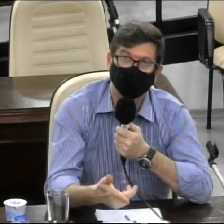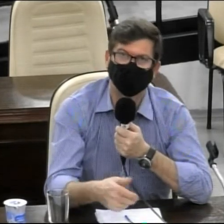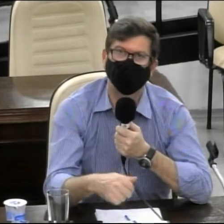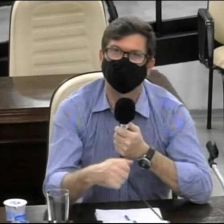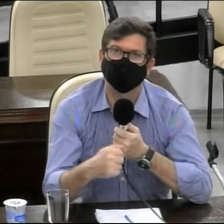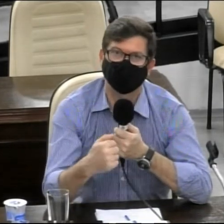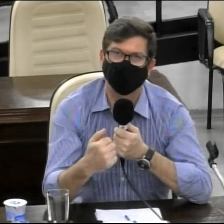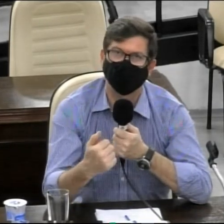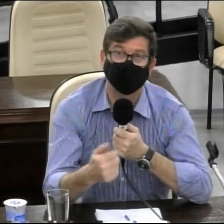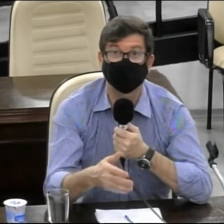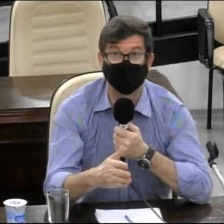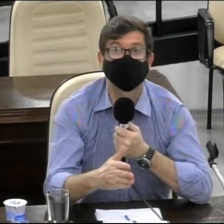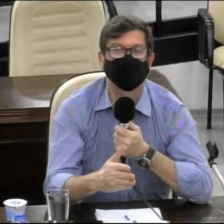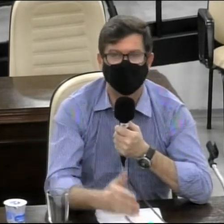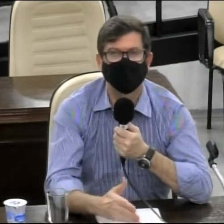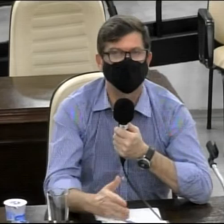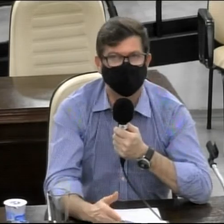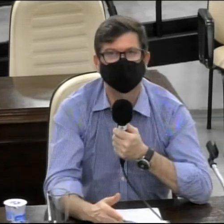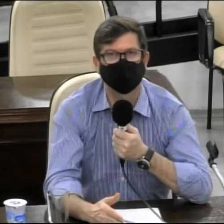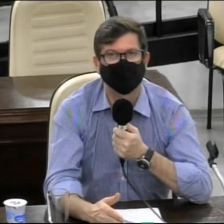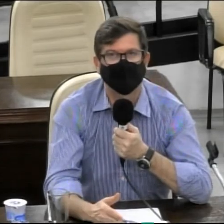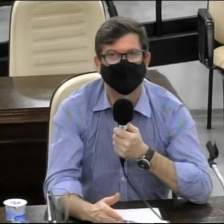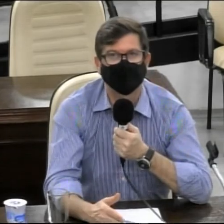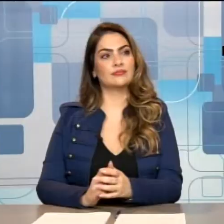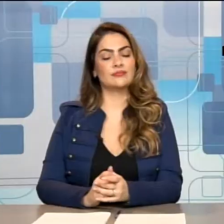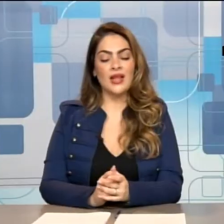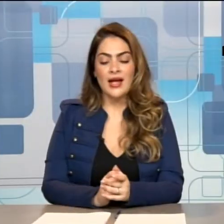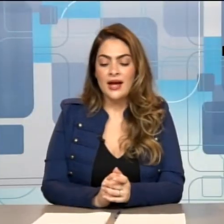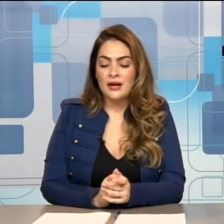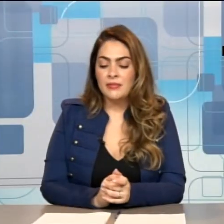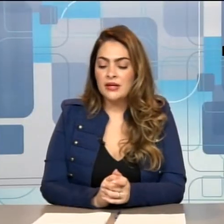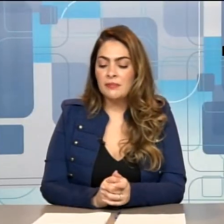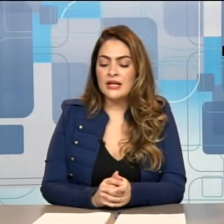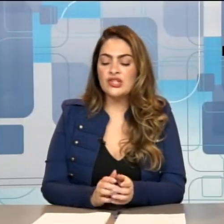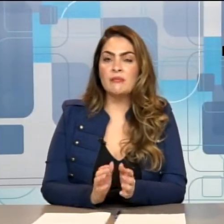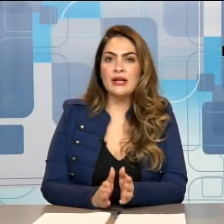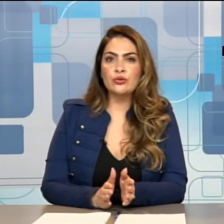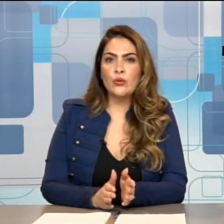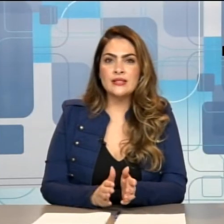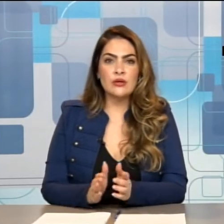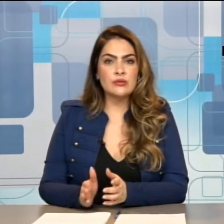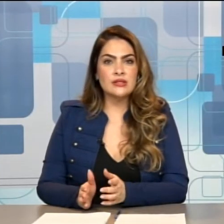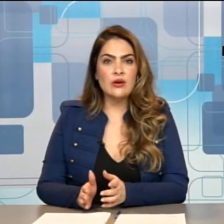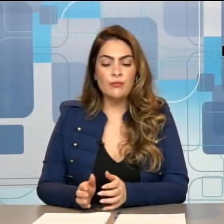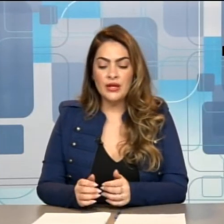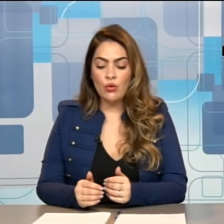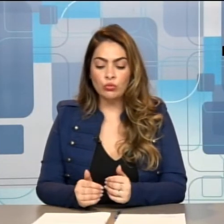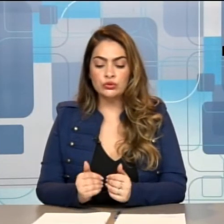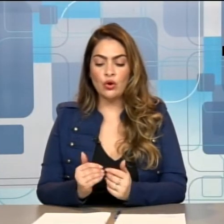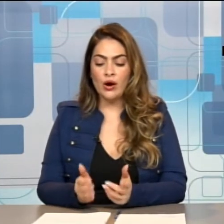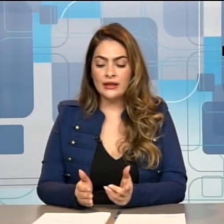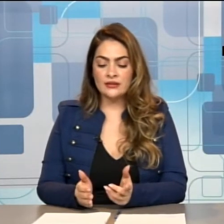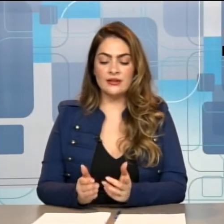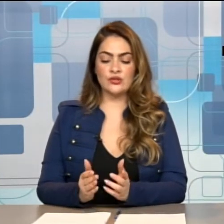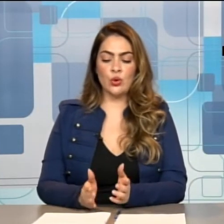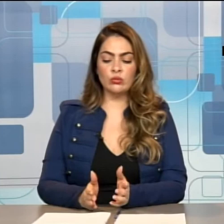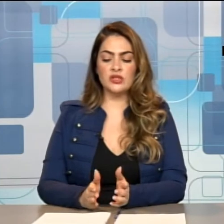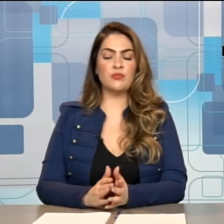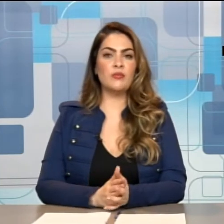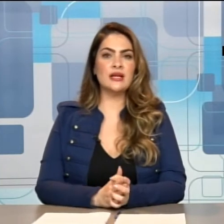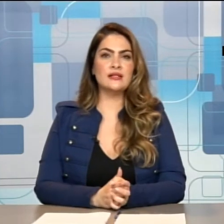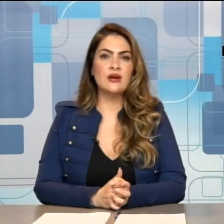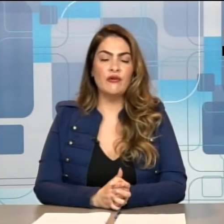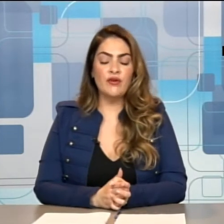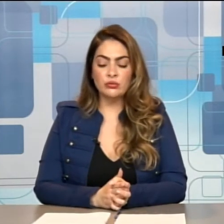terceirizados e a fazer os ajustes legais necessários. Bem, planejamento, execução e controle das